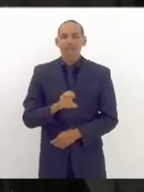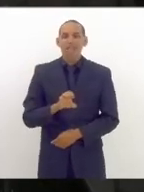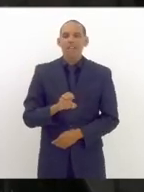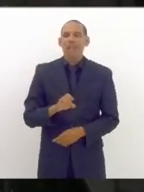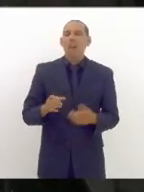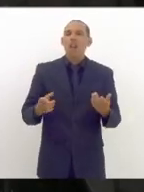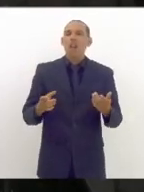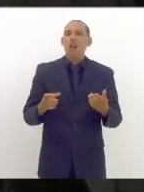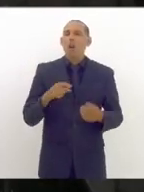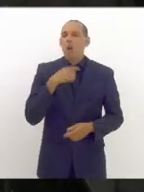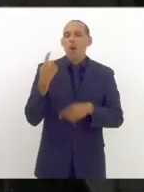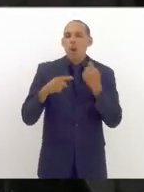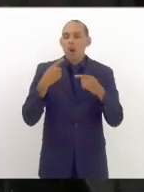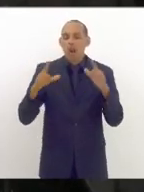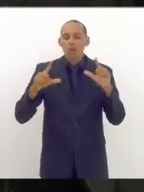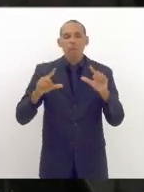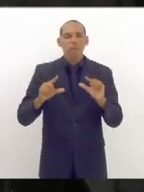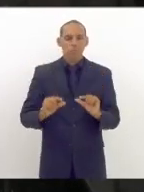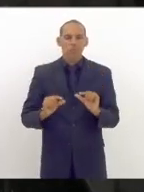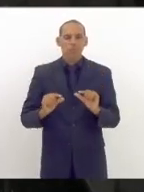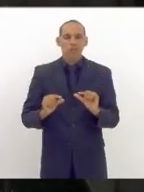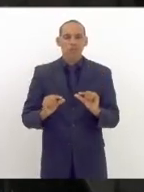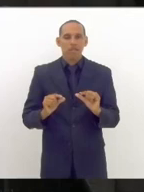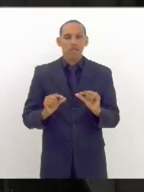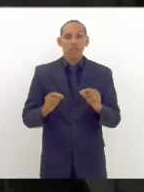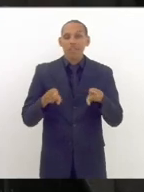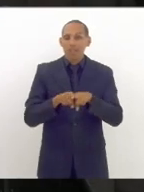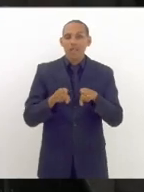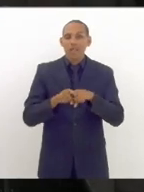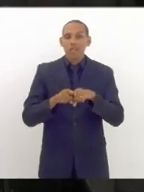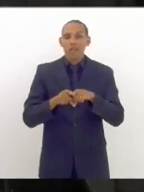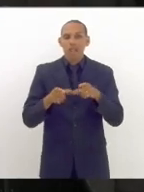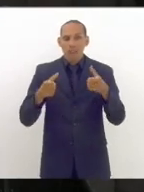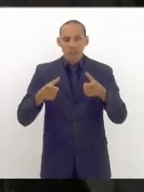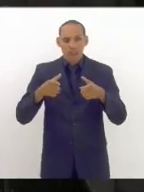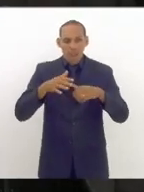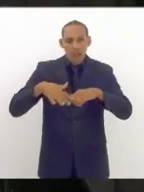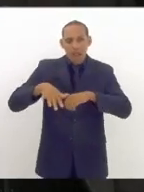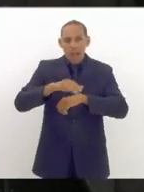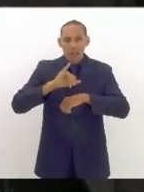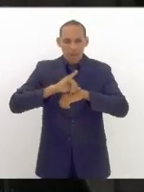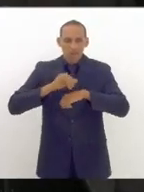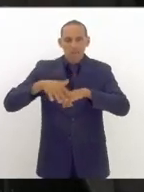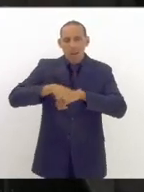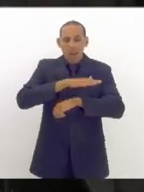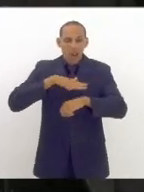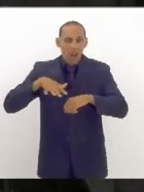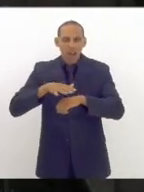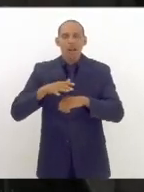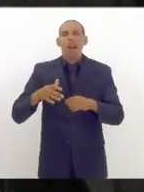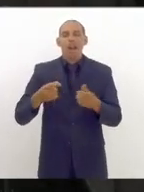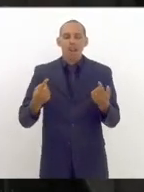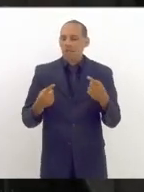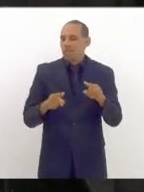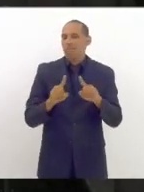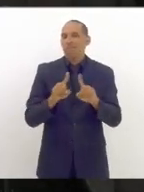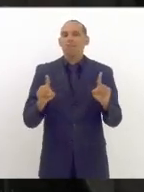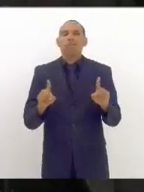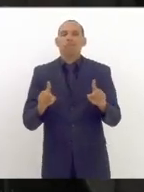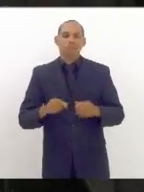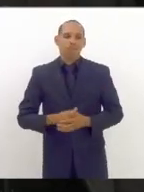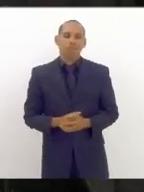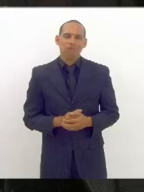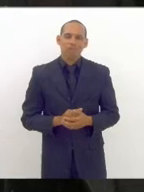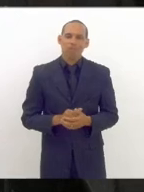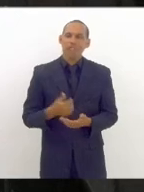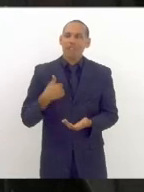amarela e que a febre amarela não atingisse a região metropolitana do estado do Rio de Janeiro. Fomos, não